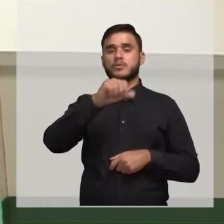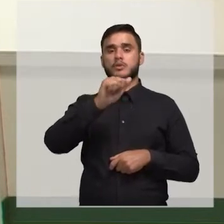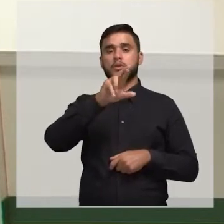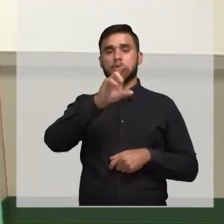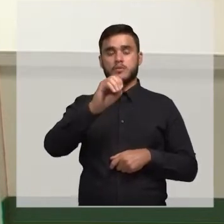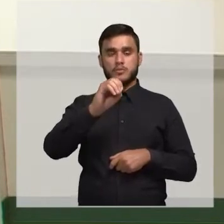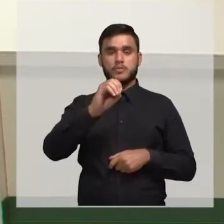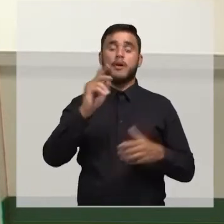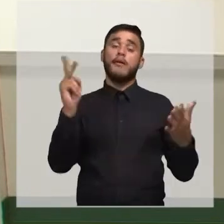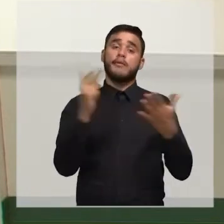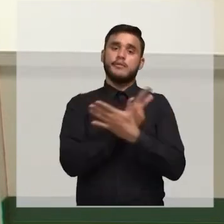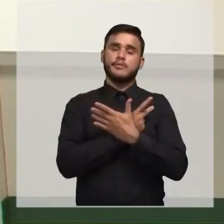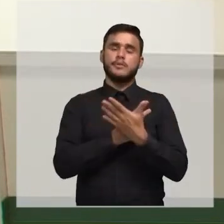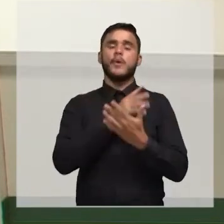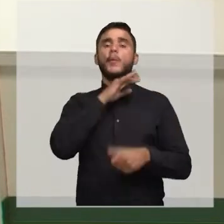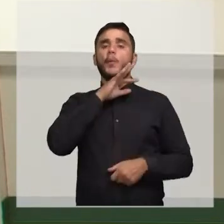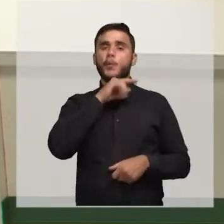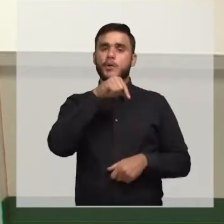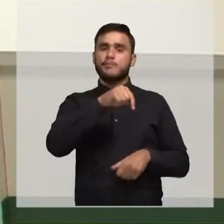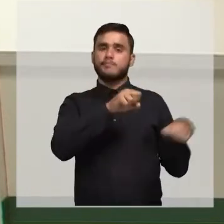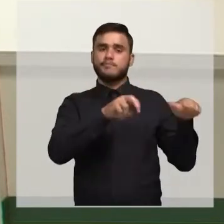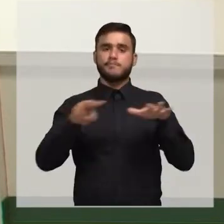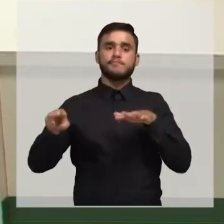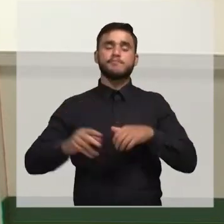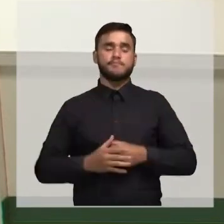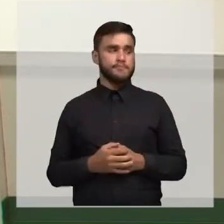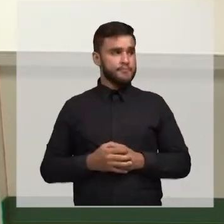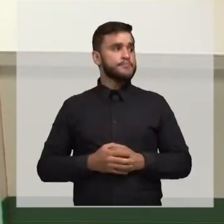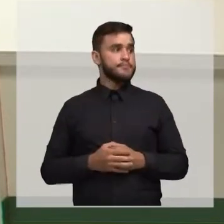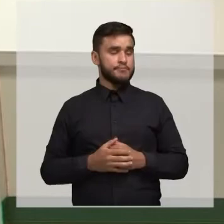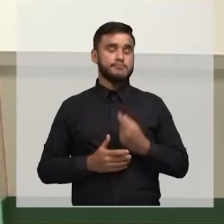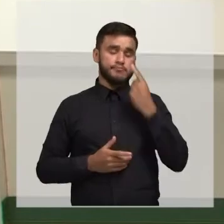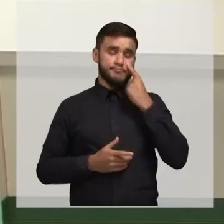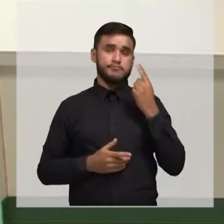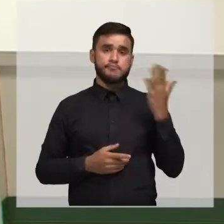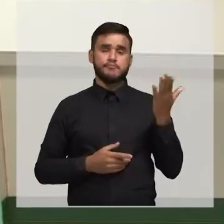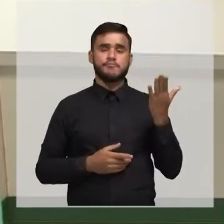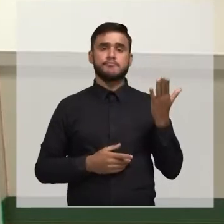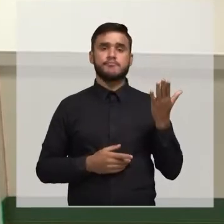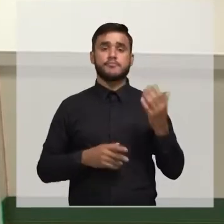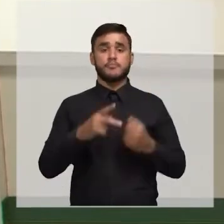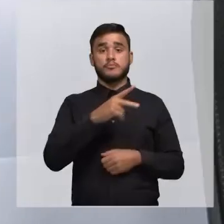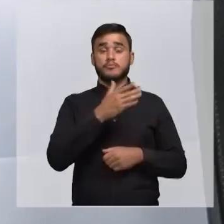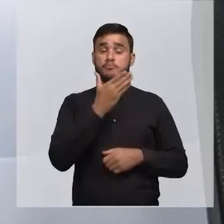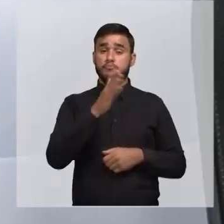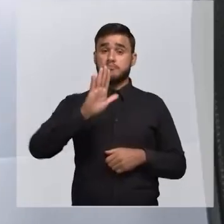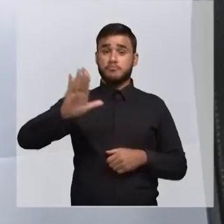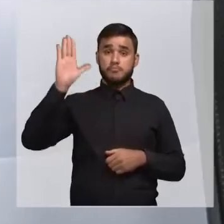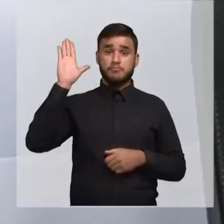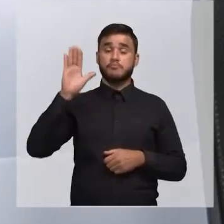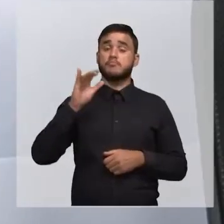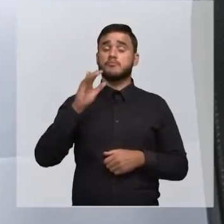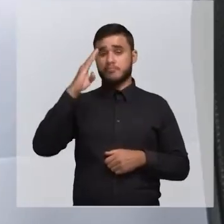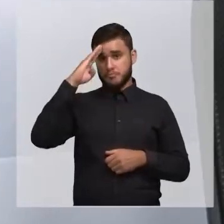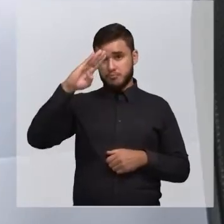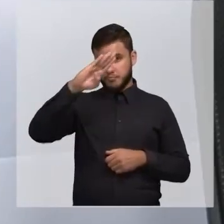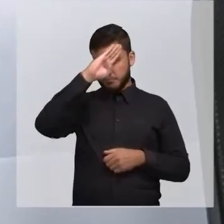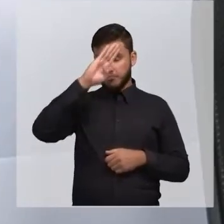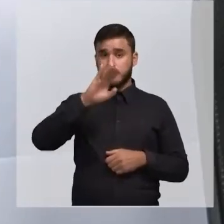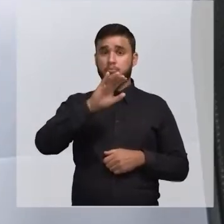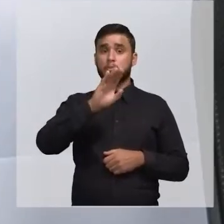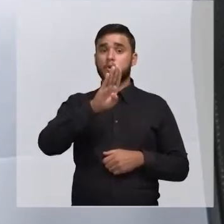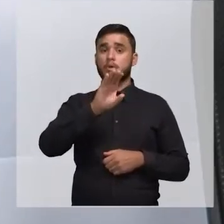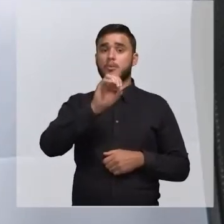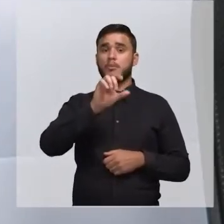muito ruins para ele essa semana, não foi? Foi. O presidencial Jair Bolsonaro é impressionante.